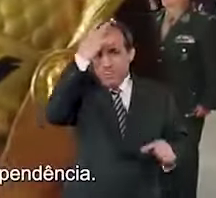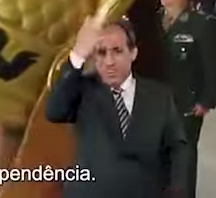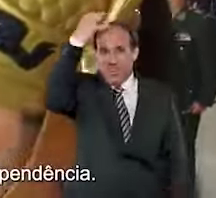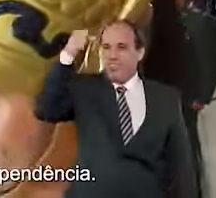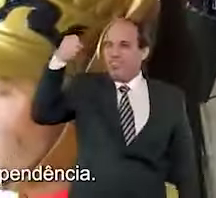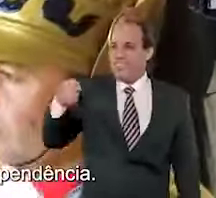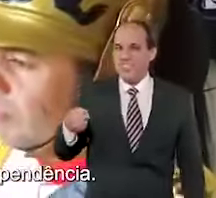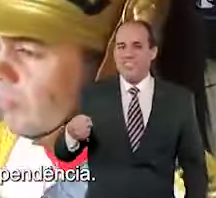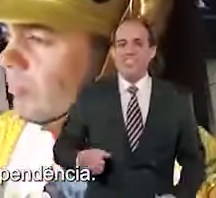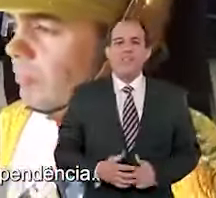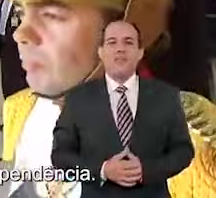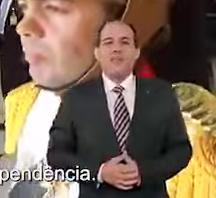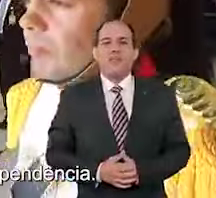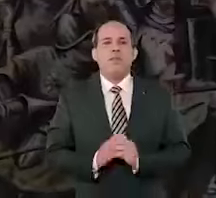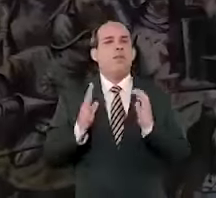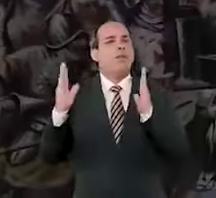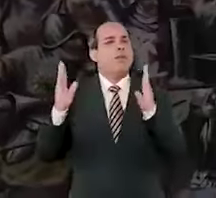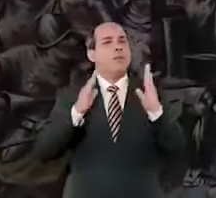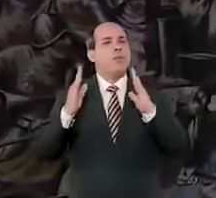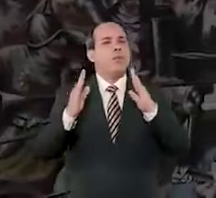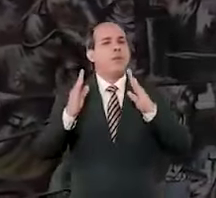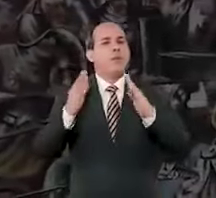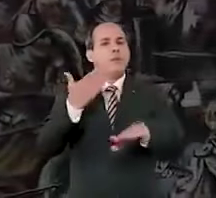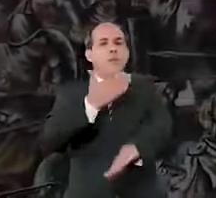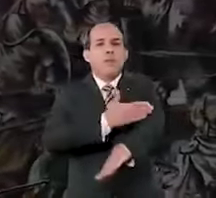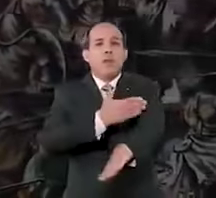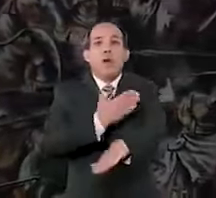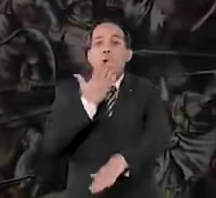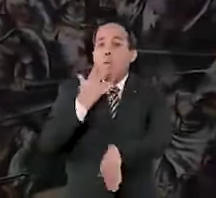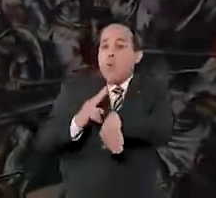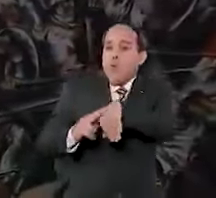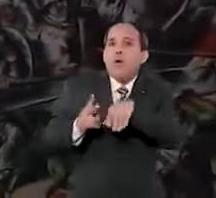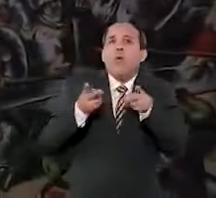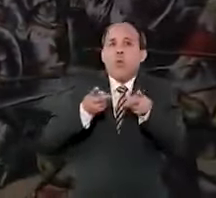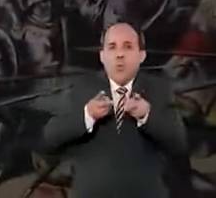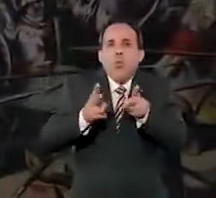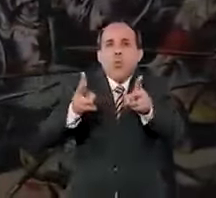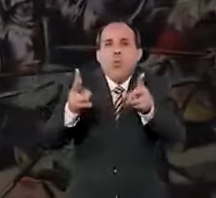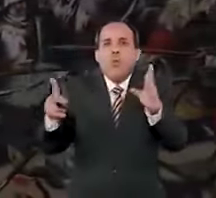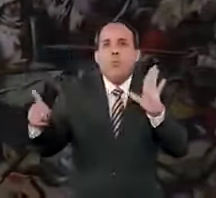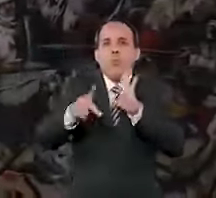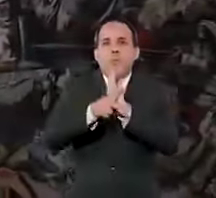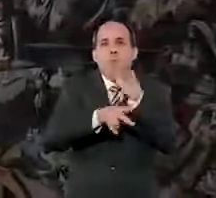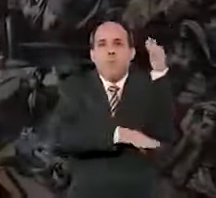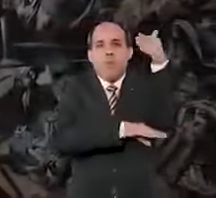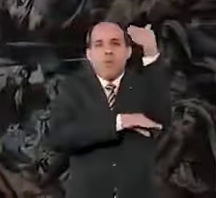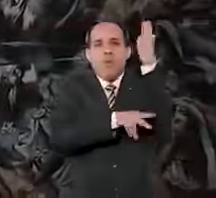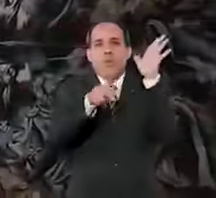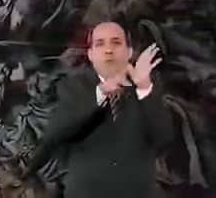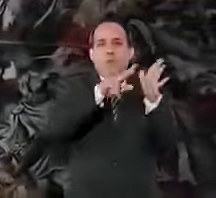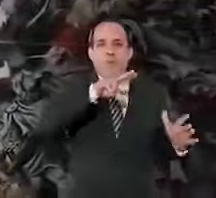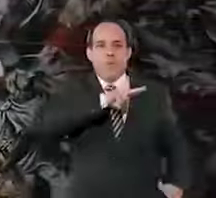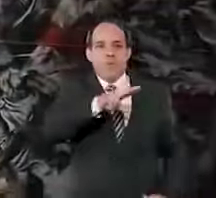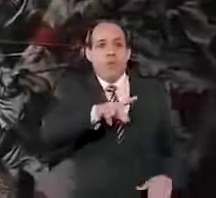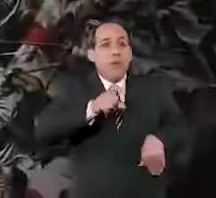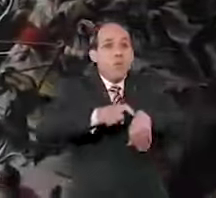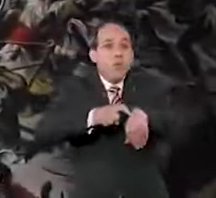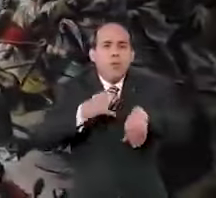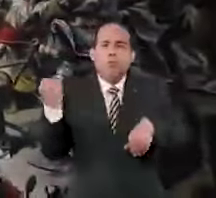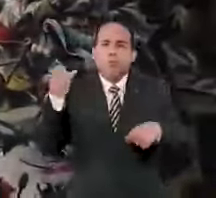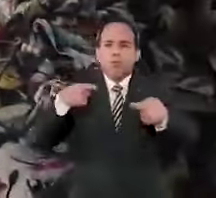da Independência. Na Idade Média, a cor verde ainda tremulava nas bandeiras portuguesas durante